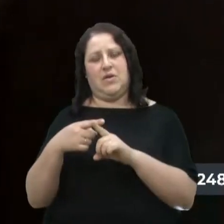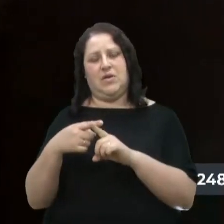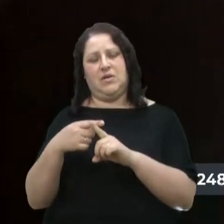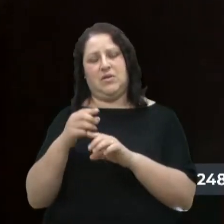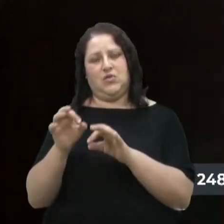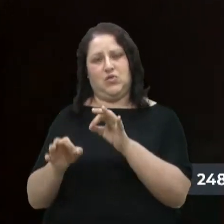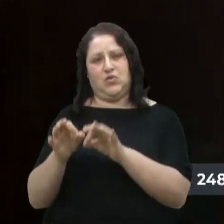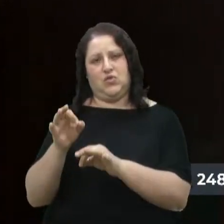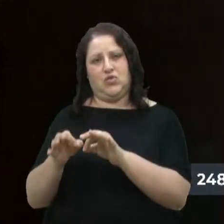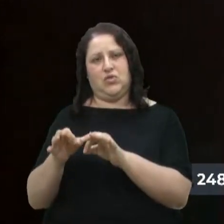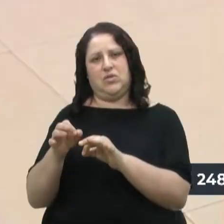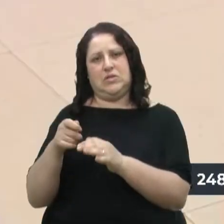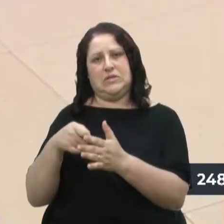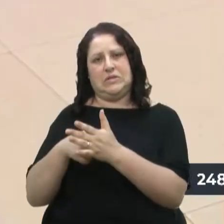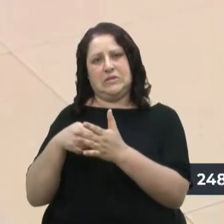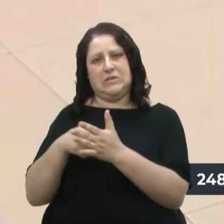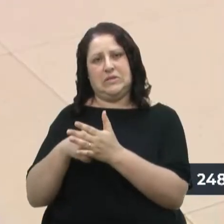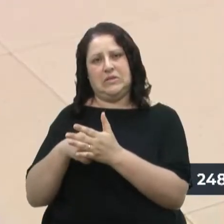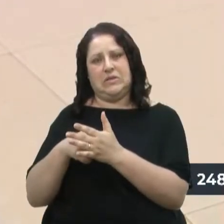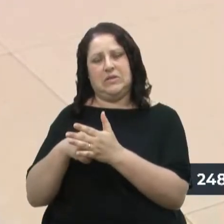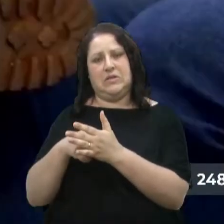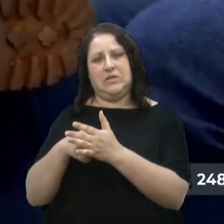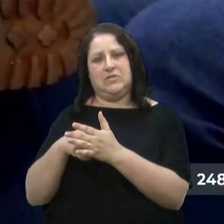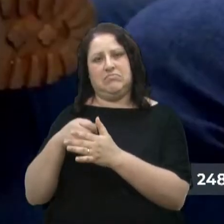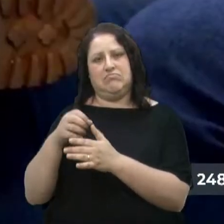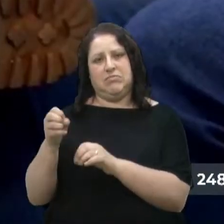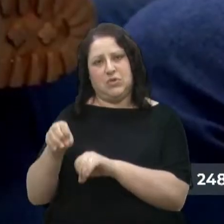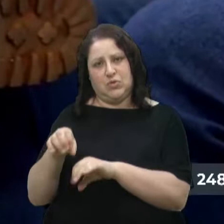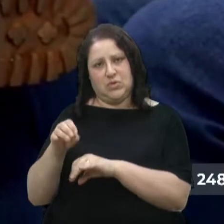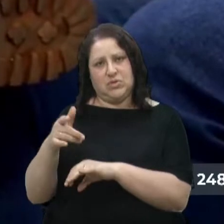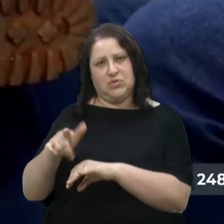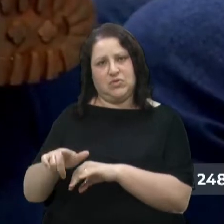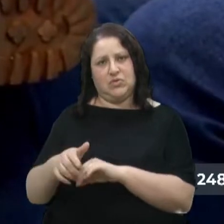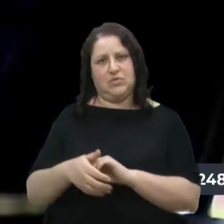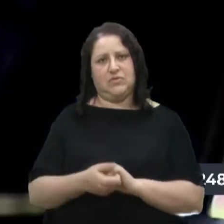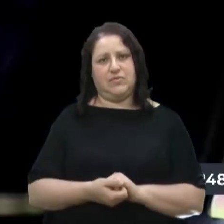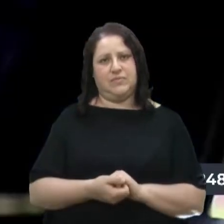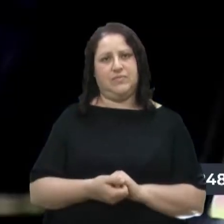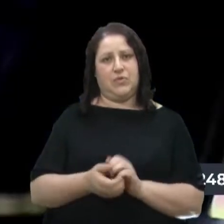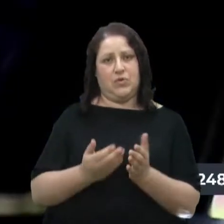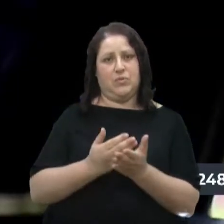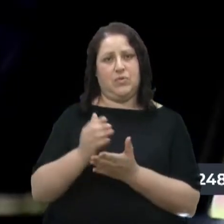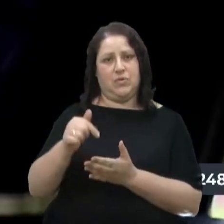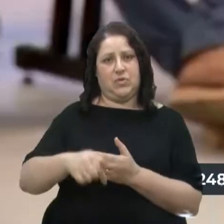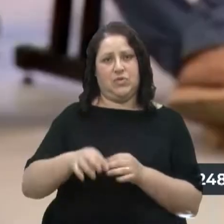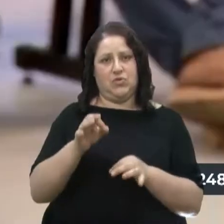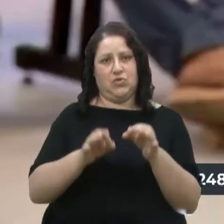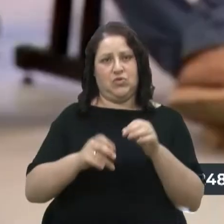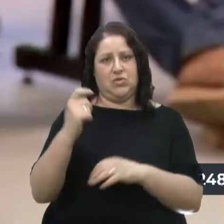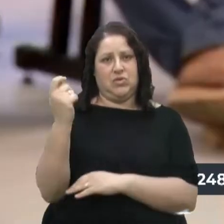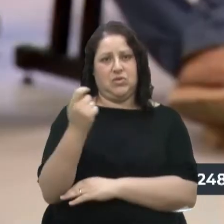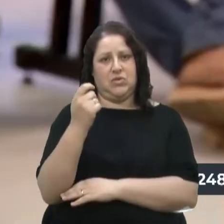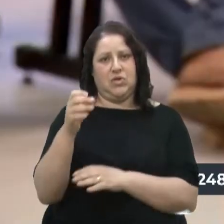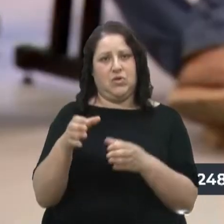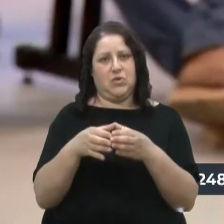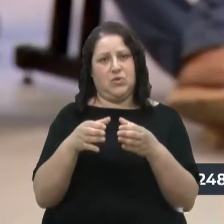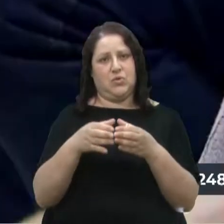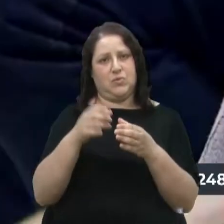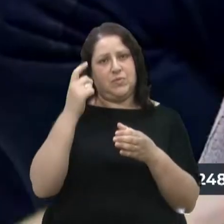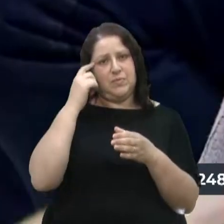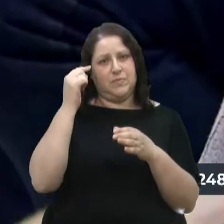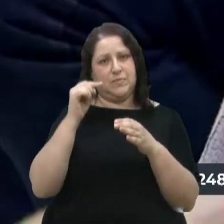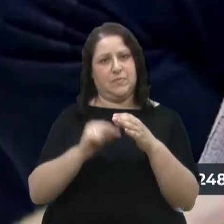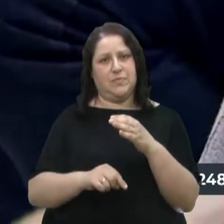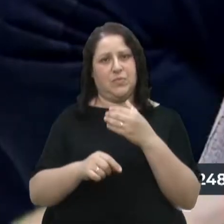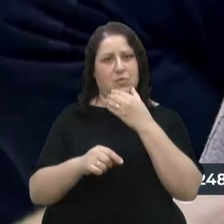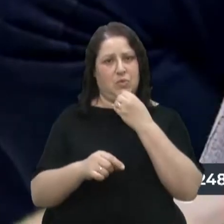Uma dessas iniciativas nasceu na Justiça Gaúcha. São os grupos de reflexão para homens acusados